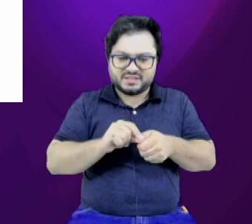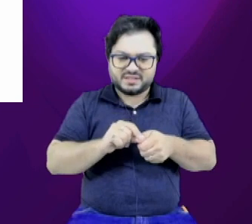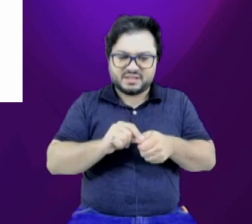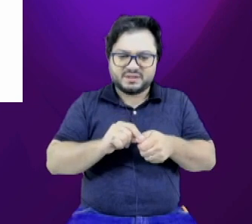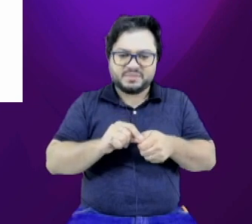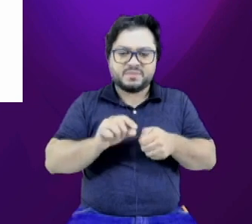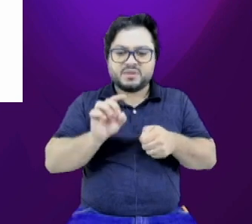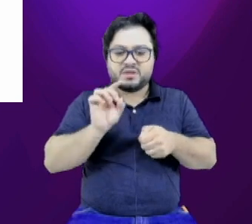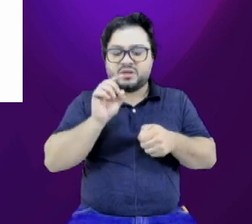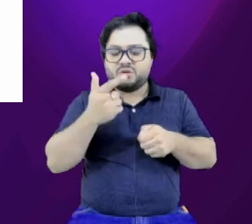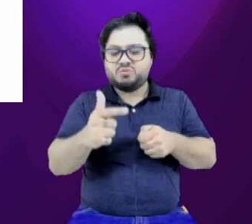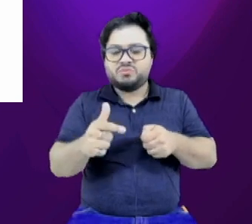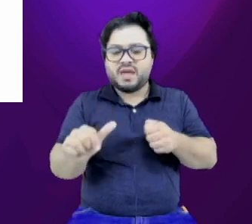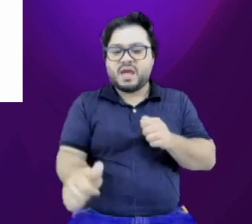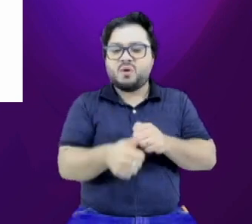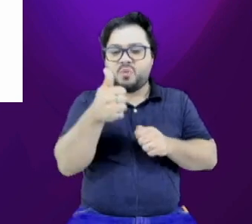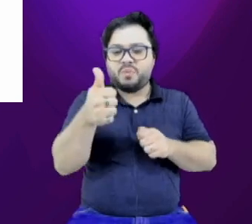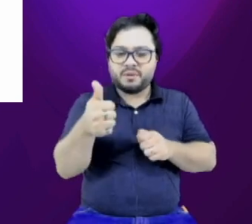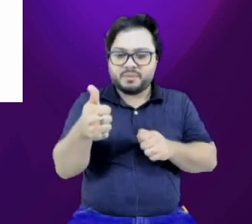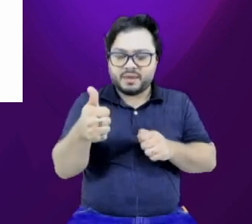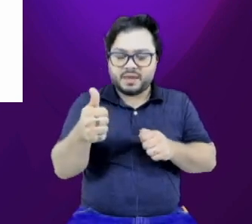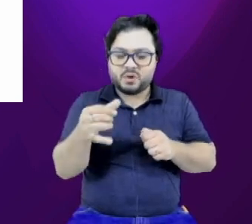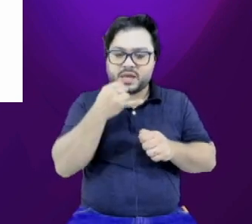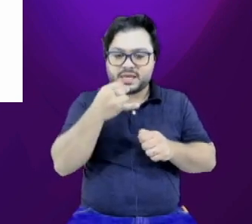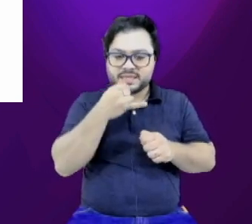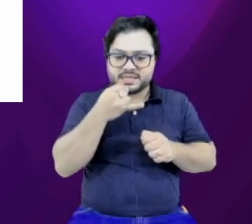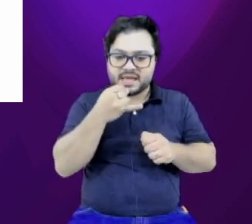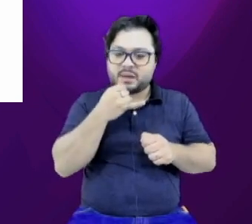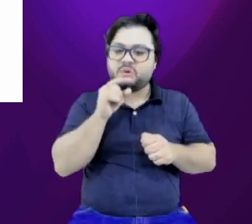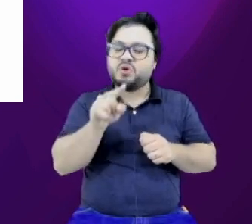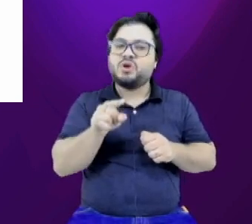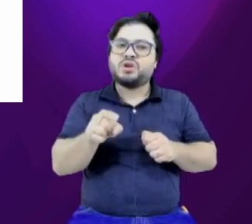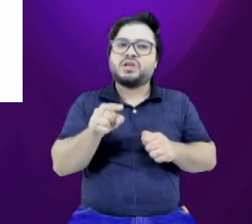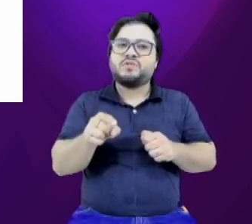sem aquela do primeiro exemplo, onde você